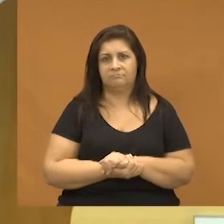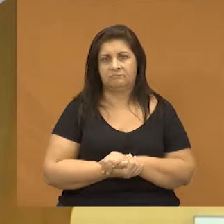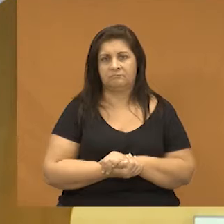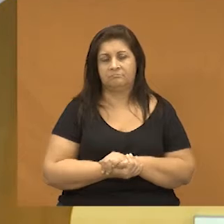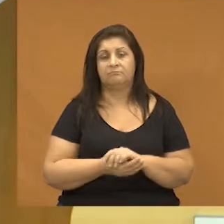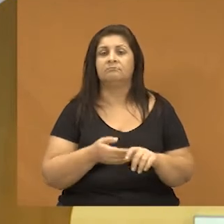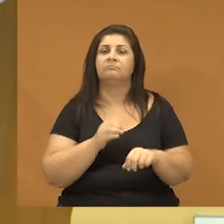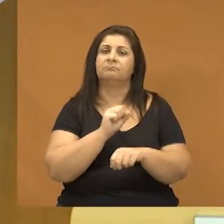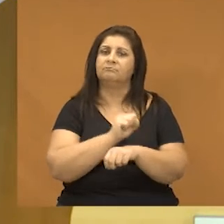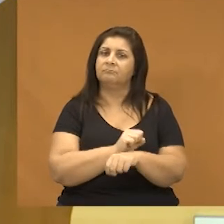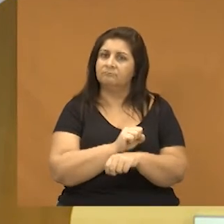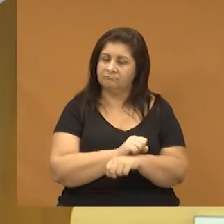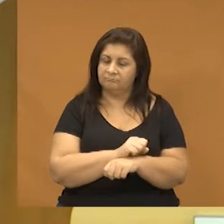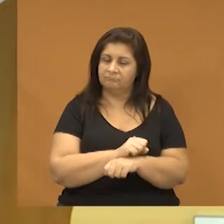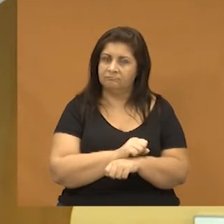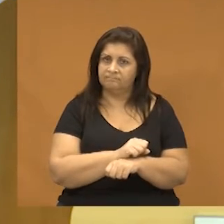Espero